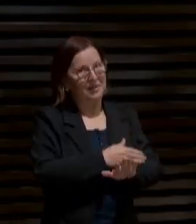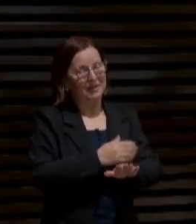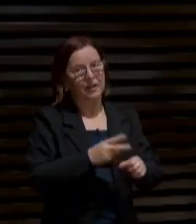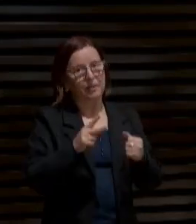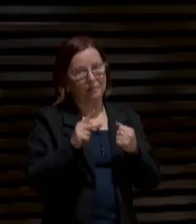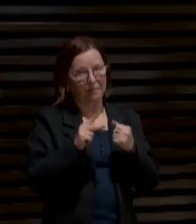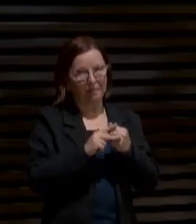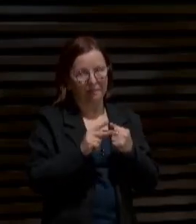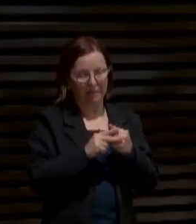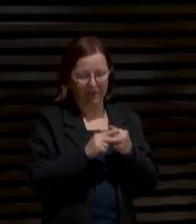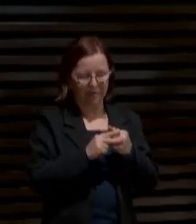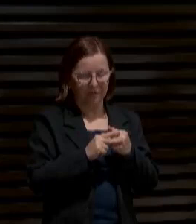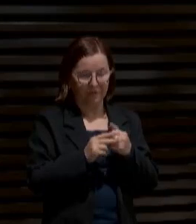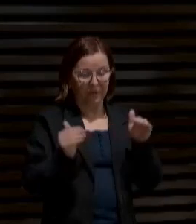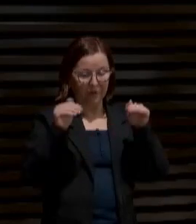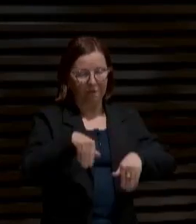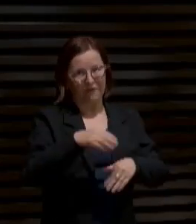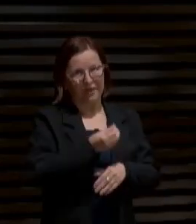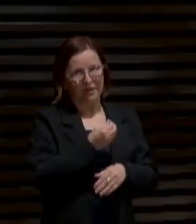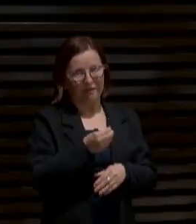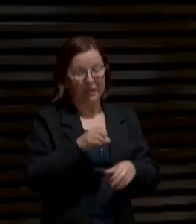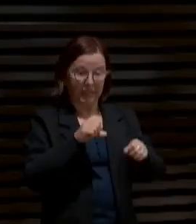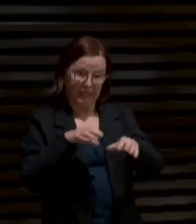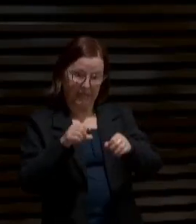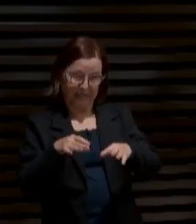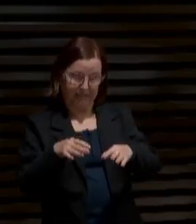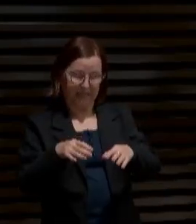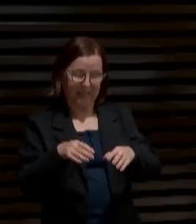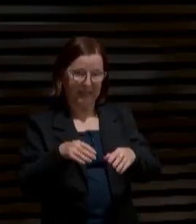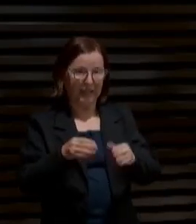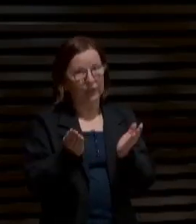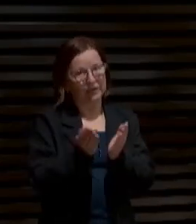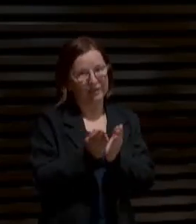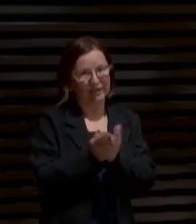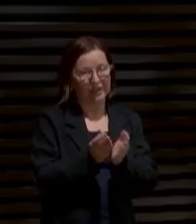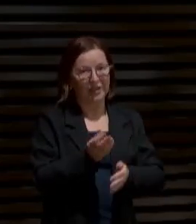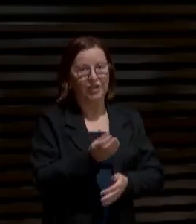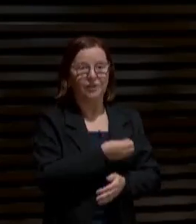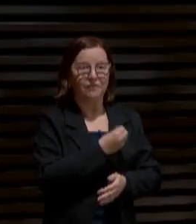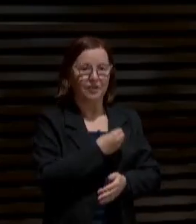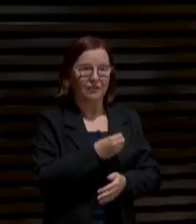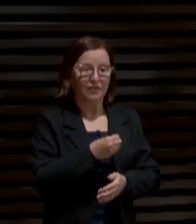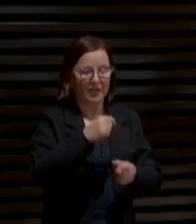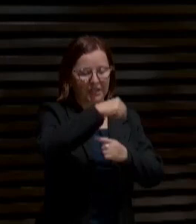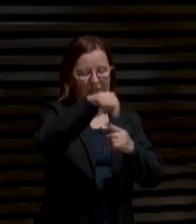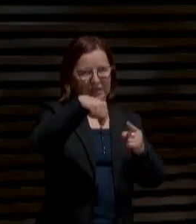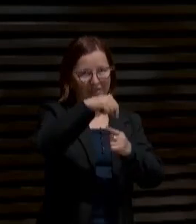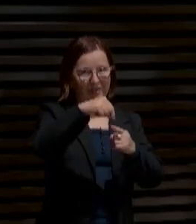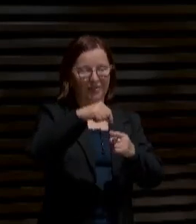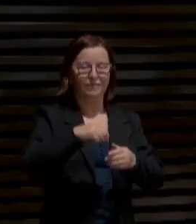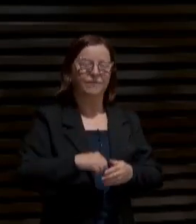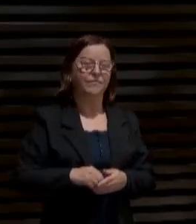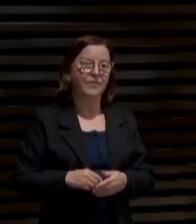instrui e exorta a igreja a viver em santidade Mas vamos caminhar nessa primeira carta que um pouquinho sobre esse tema